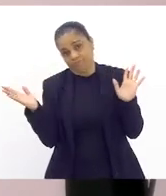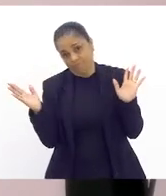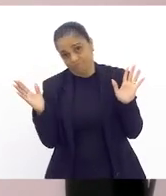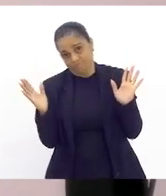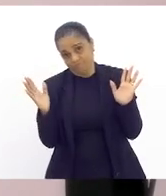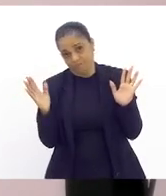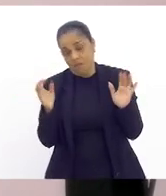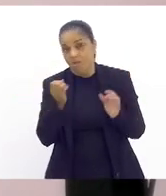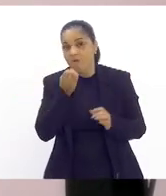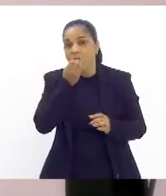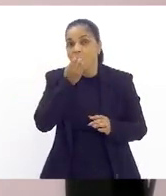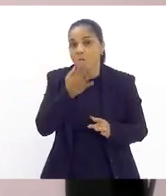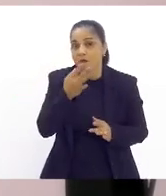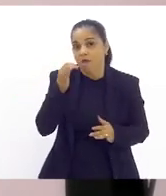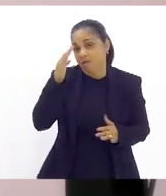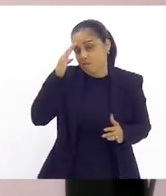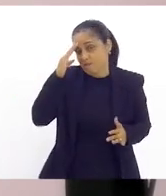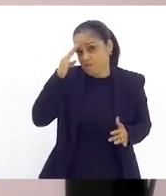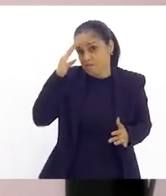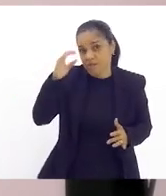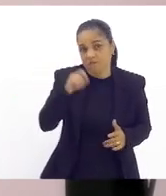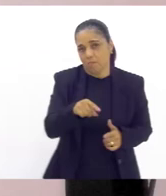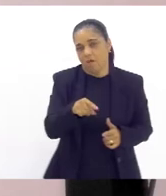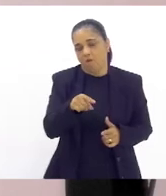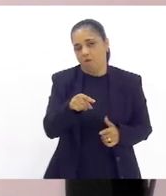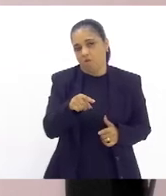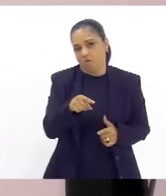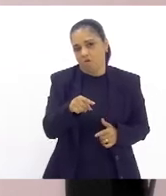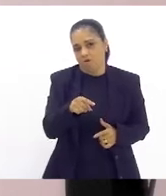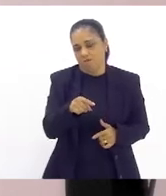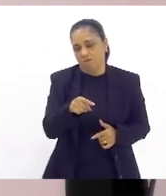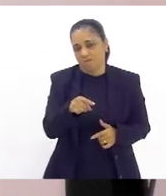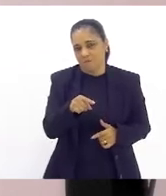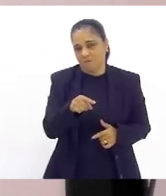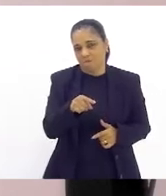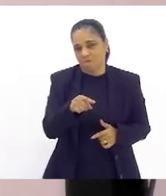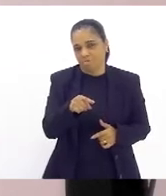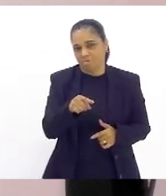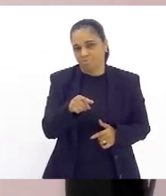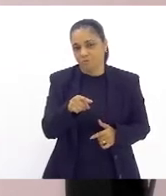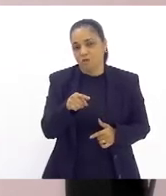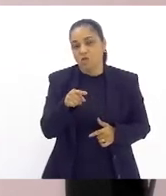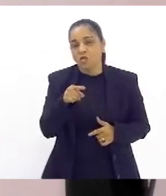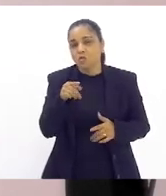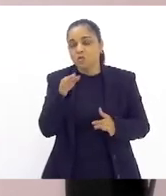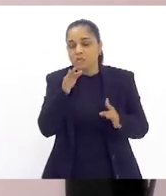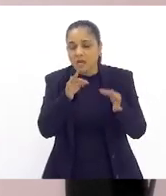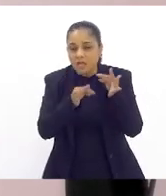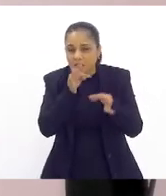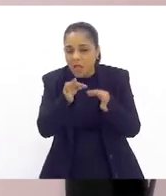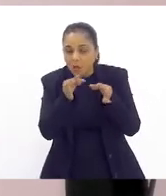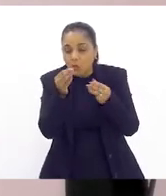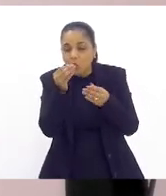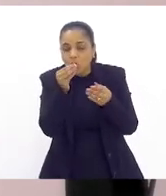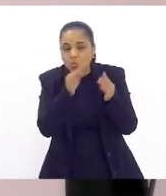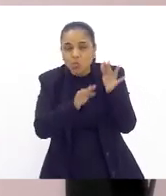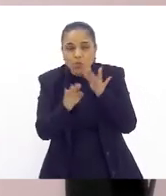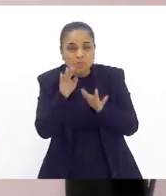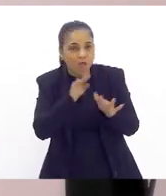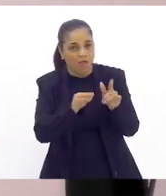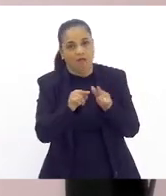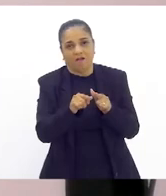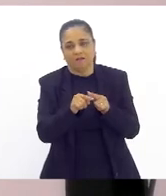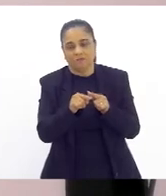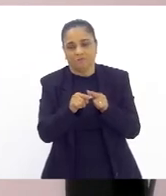essencial e quando falamos de um bem essencial temos que tratar com muito cuidado então eu pediria aos